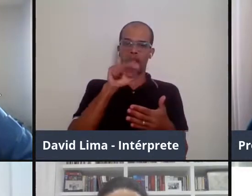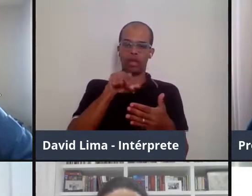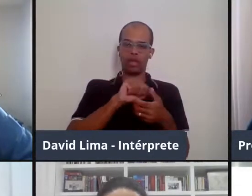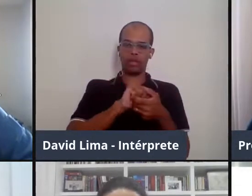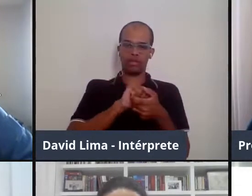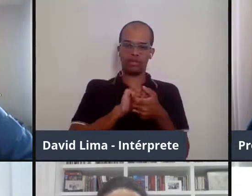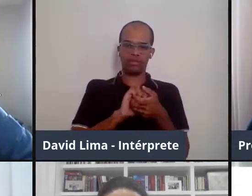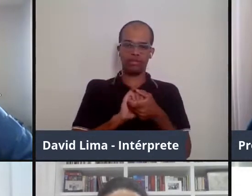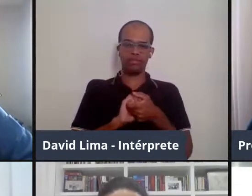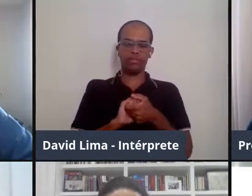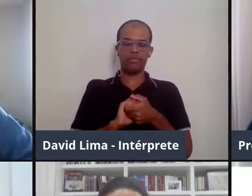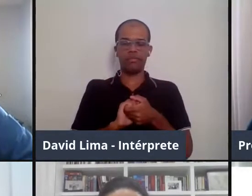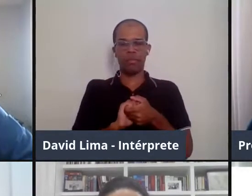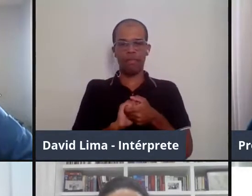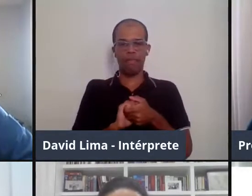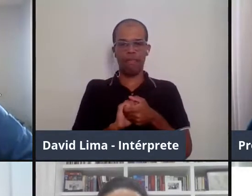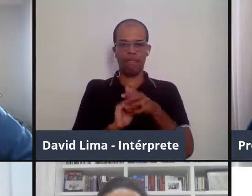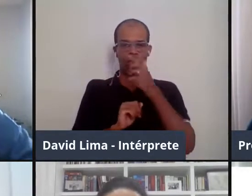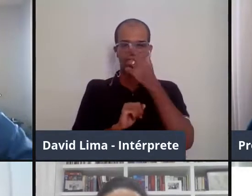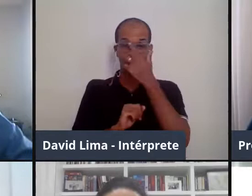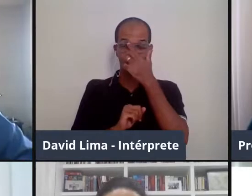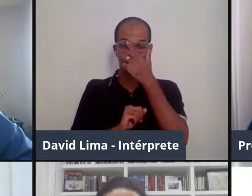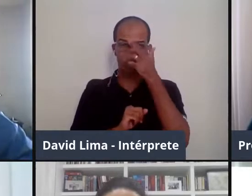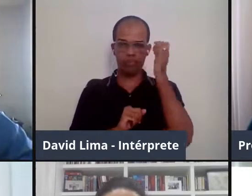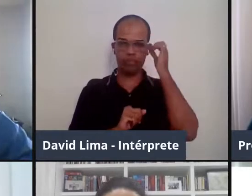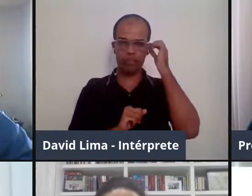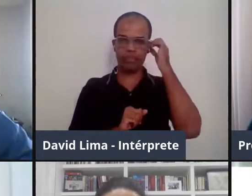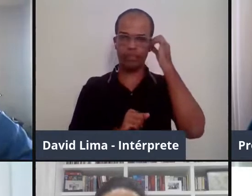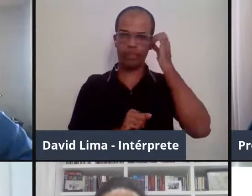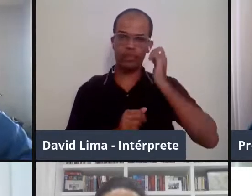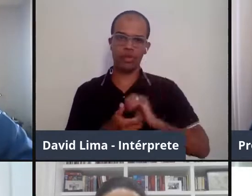International Fellow do ICM Paris.